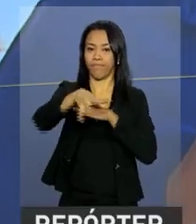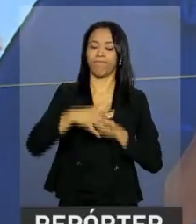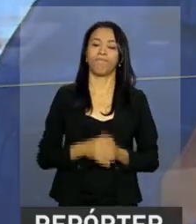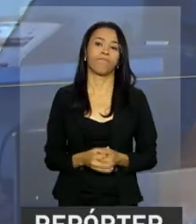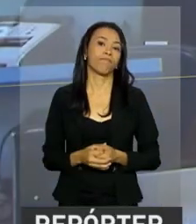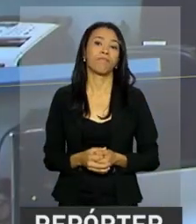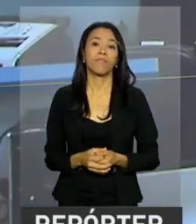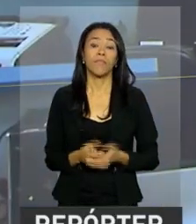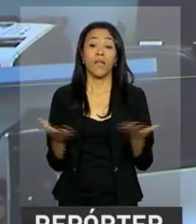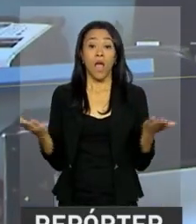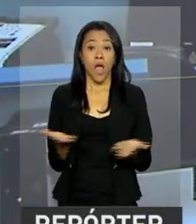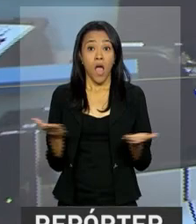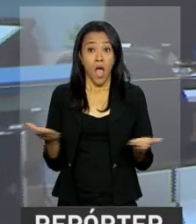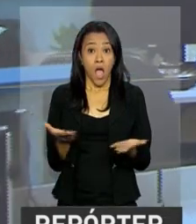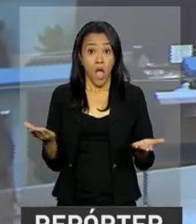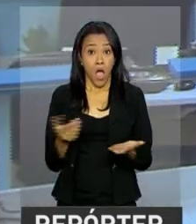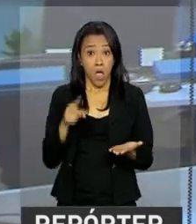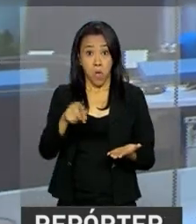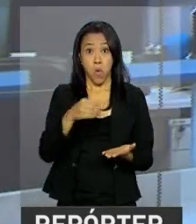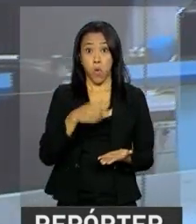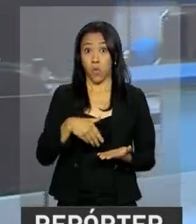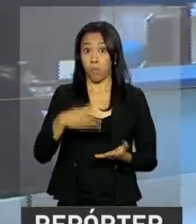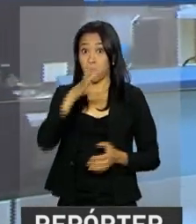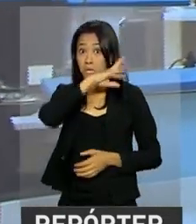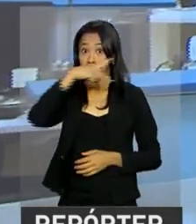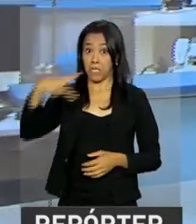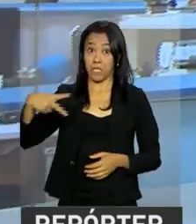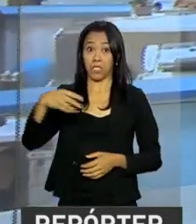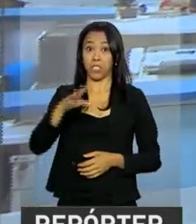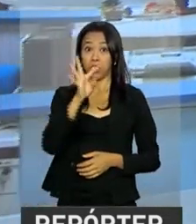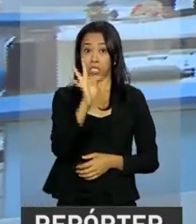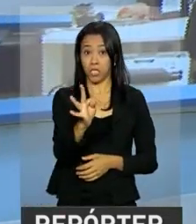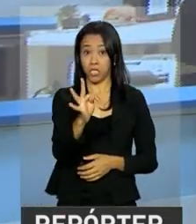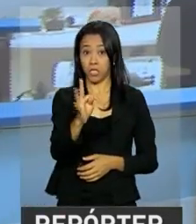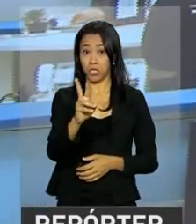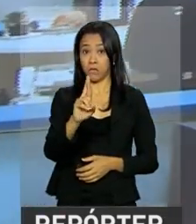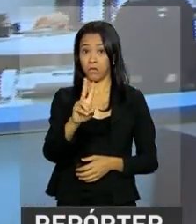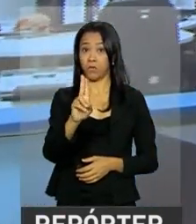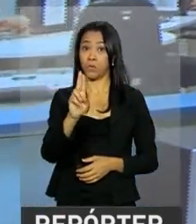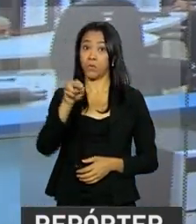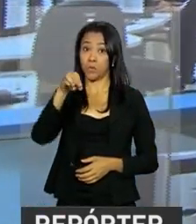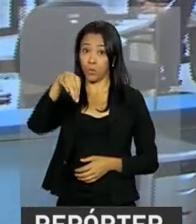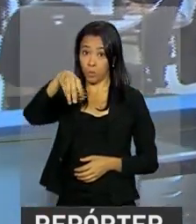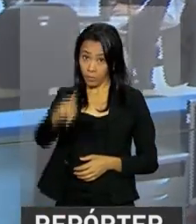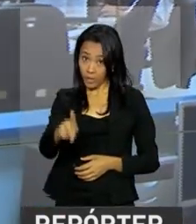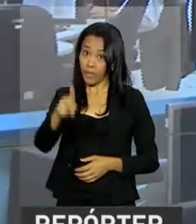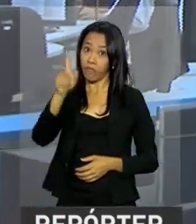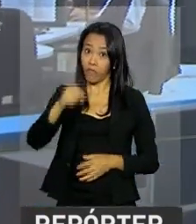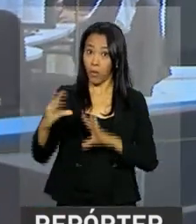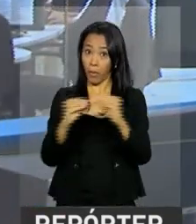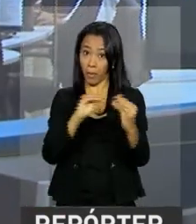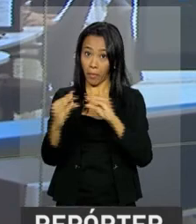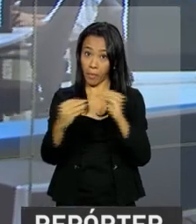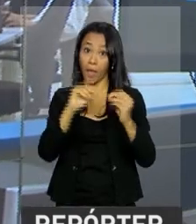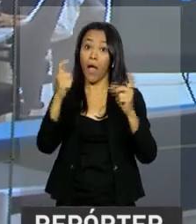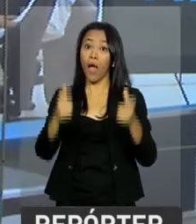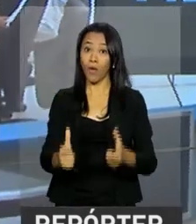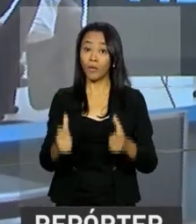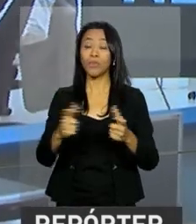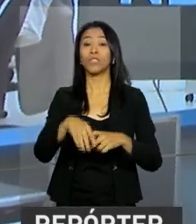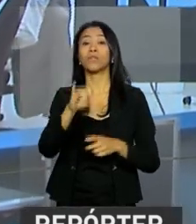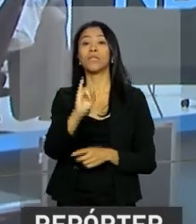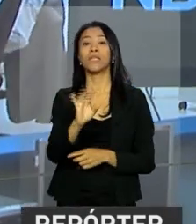informações. E a vitória de Donald Trump na eleição presidencial norte-americana foi assunto no Itamaraty. O ministro José